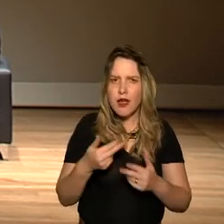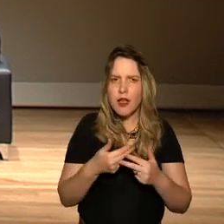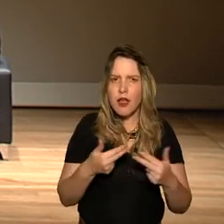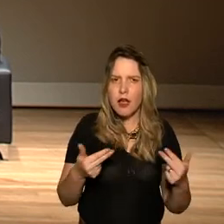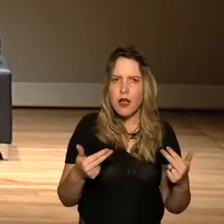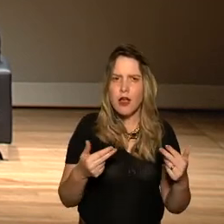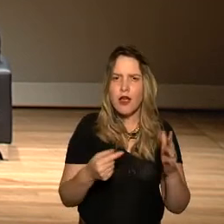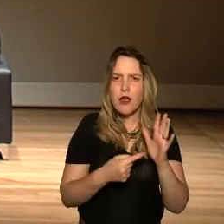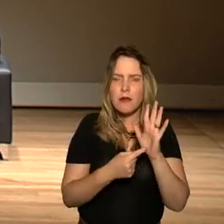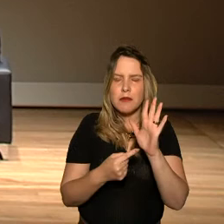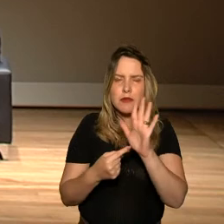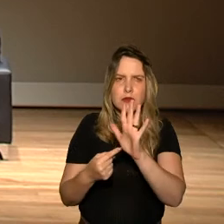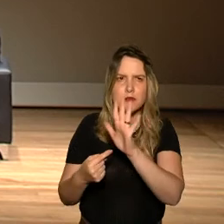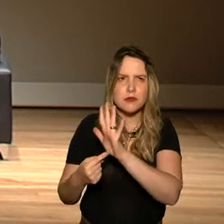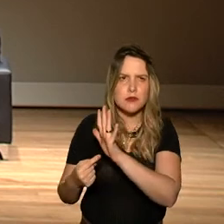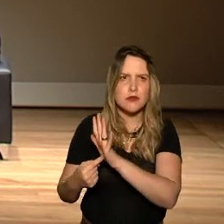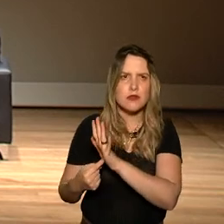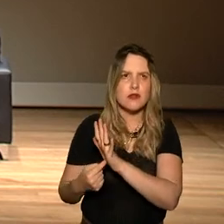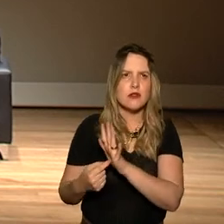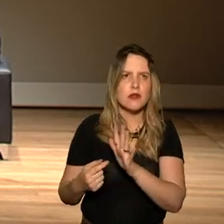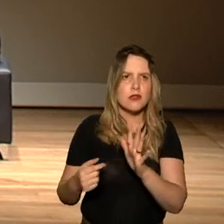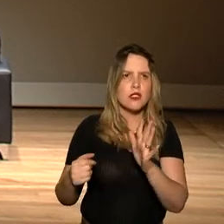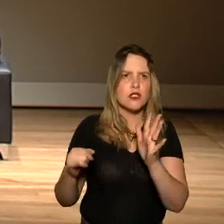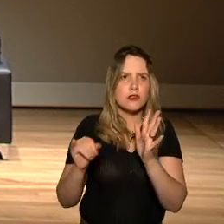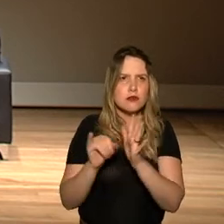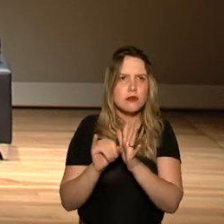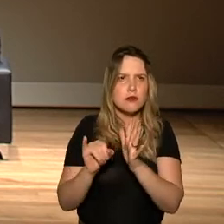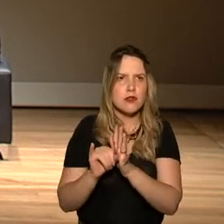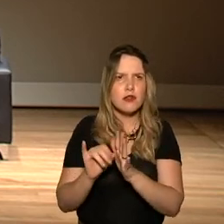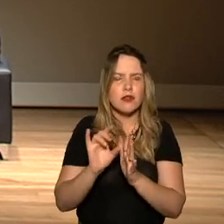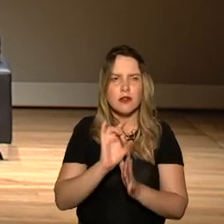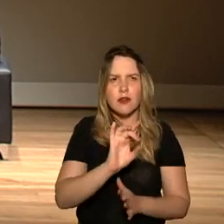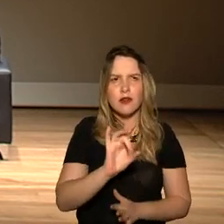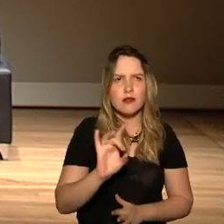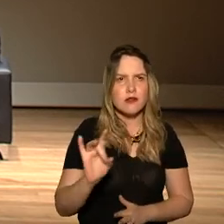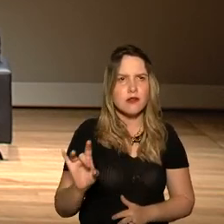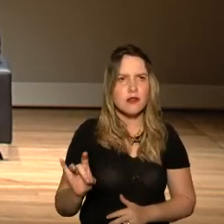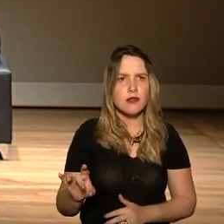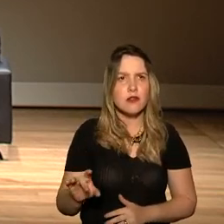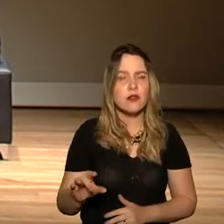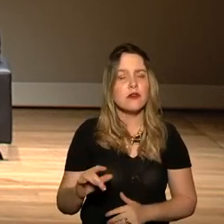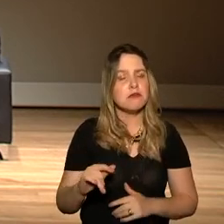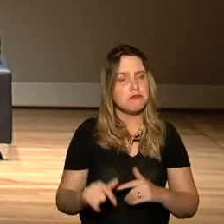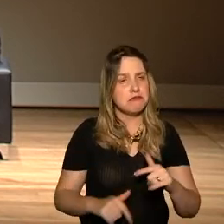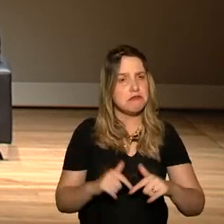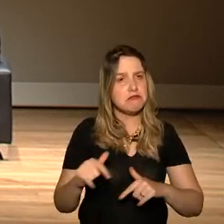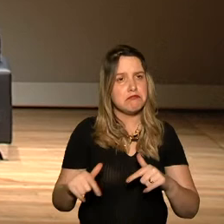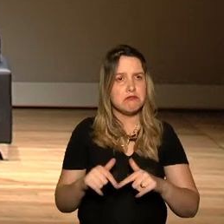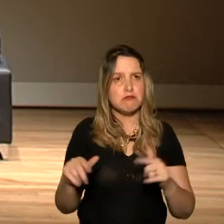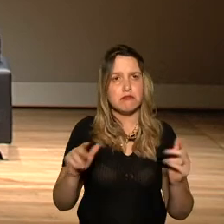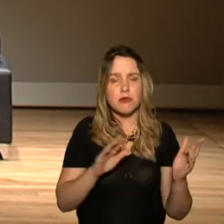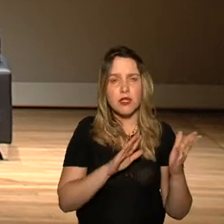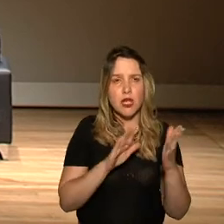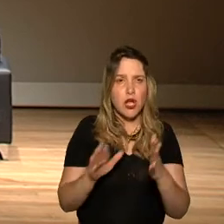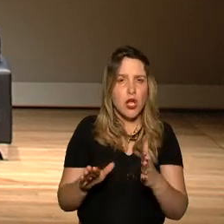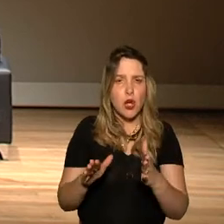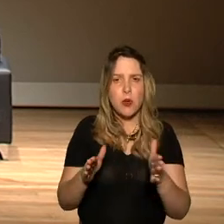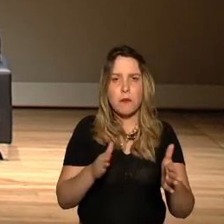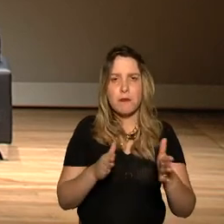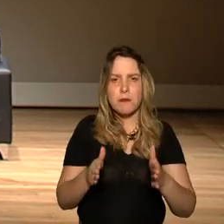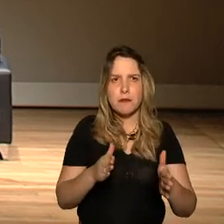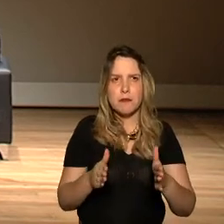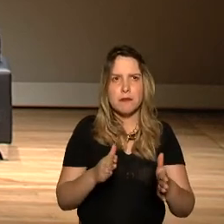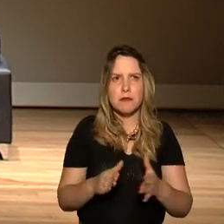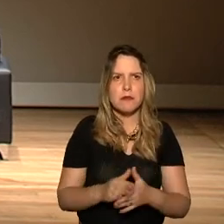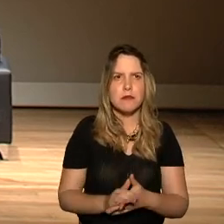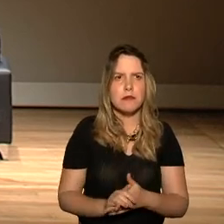aqui para ser espectador e eu vi eu quero estar no meio das Artes hoje estou no meio da educação meus alunos adultos desconheciam a